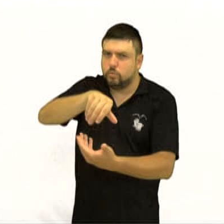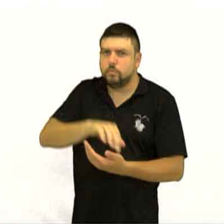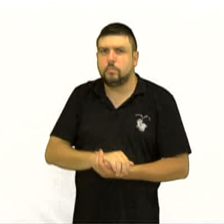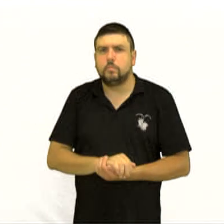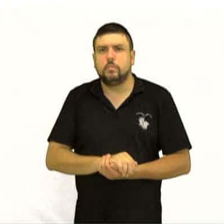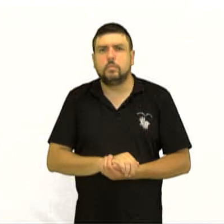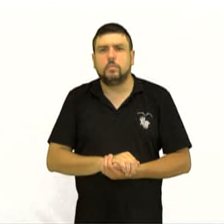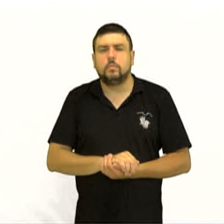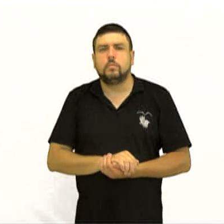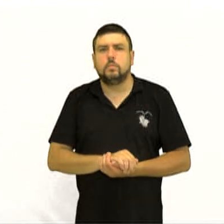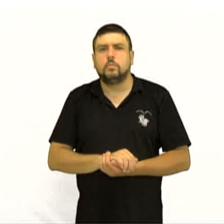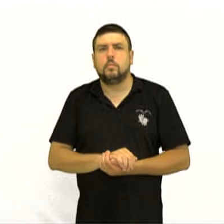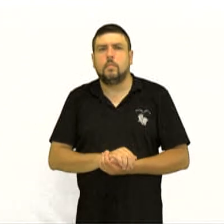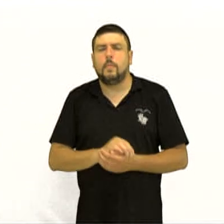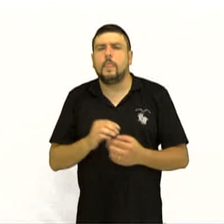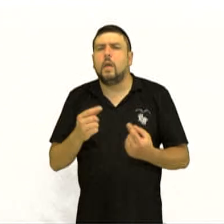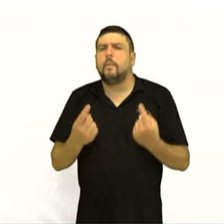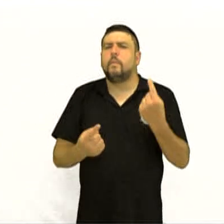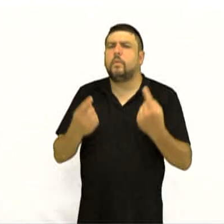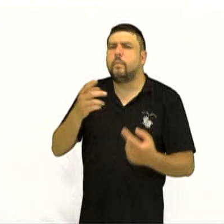precisão é o algarismo